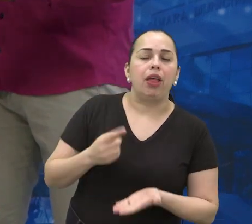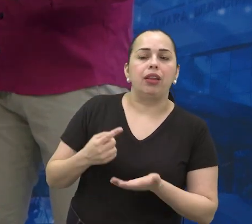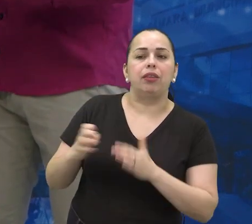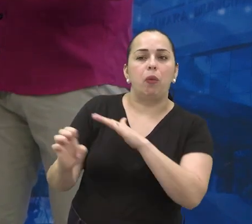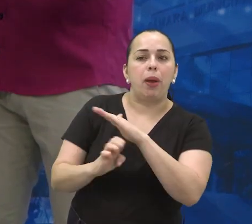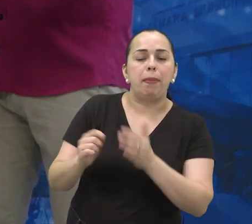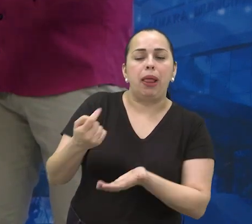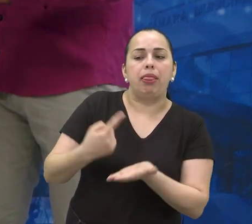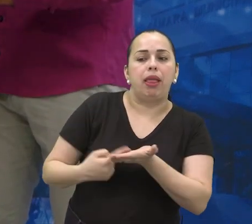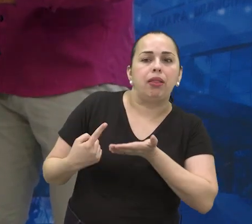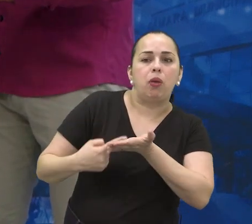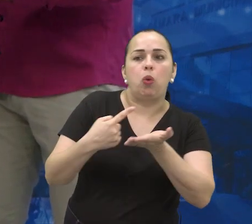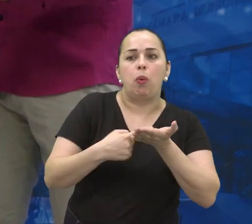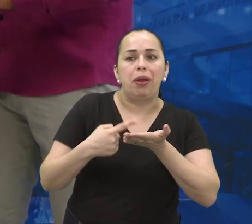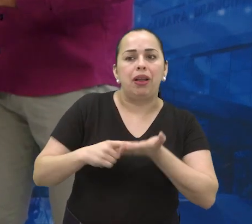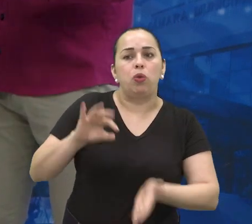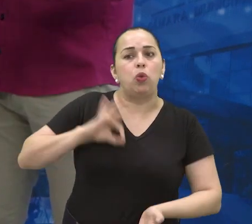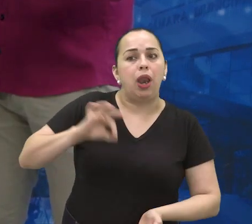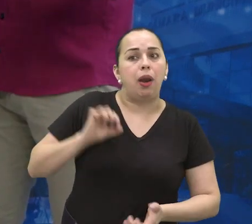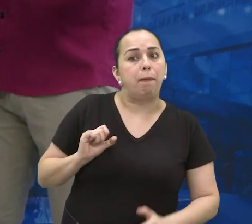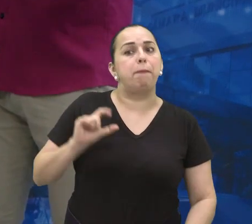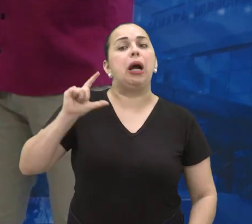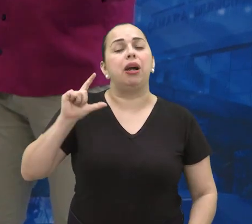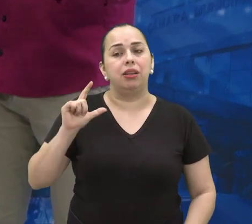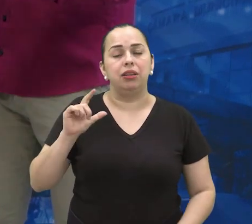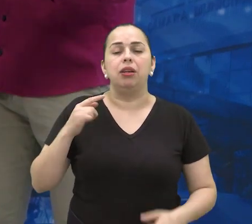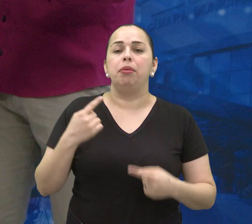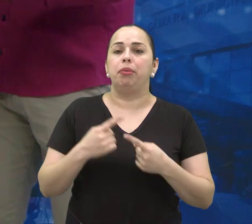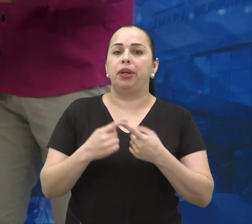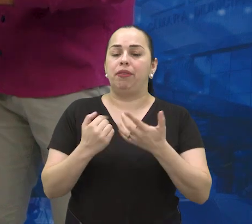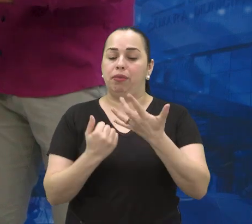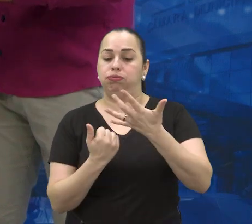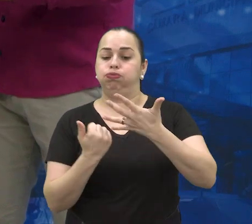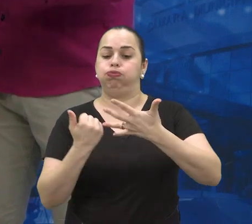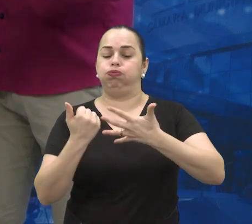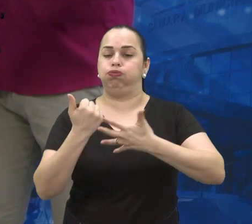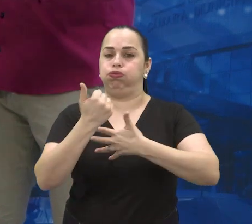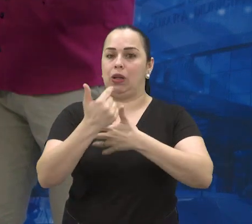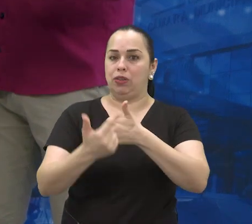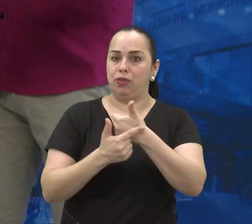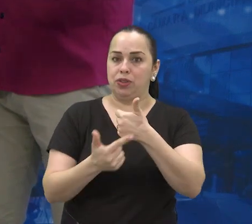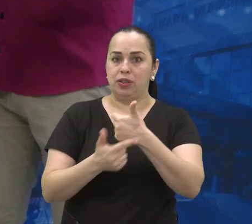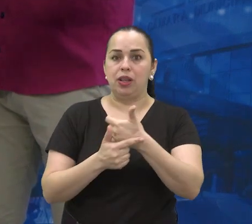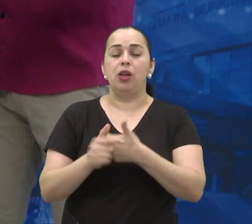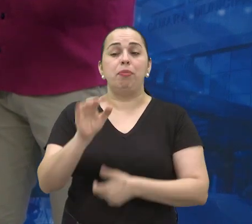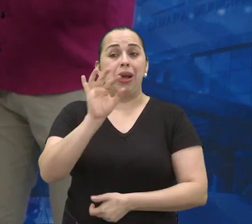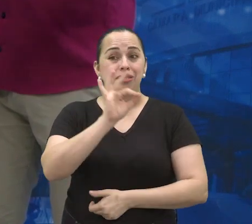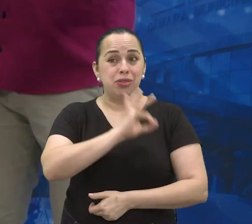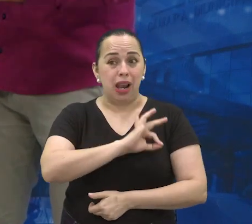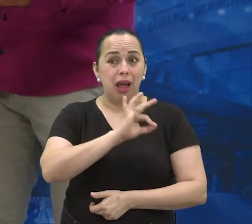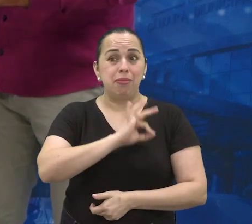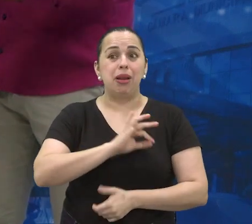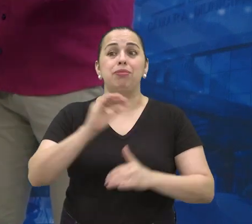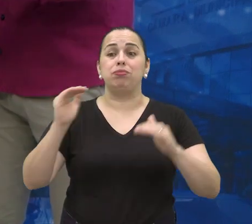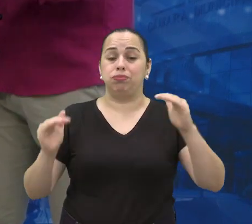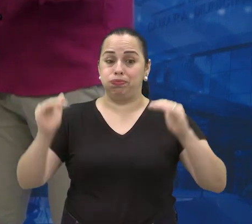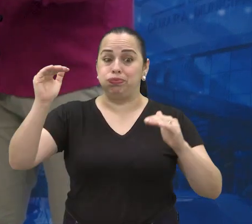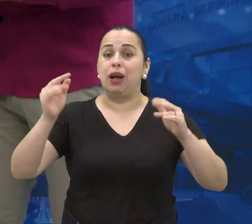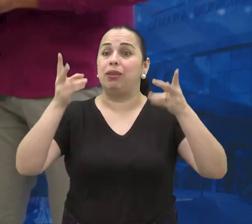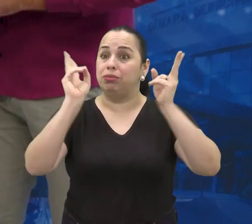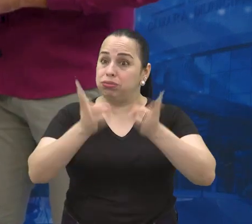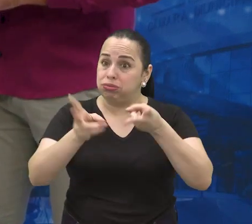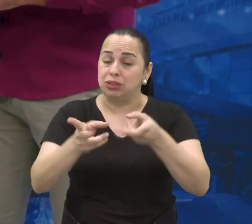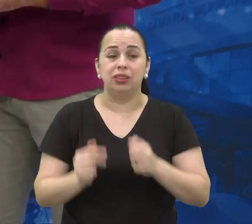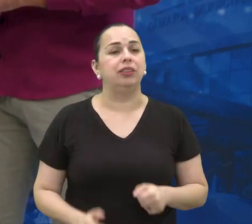as empresas melhores condições? Porque eu acho que quando chega em cargos de chefias, os salários ainda continuam sendo menores,